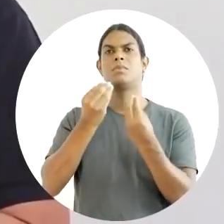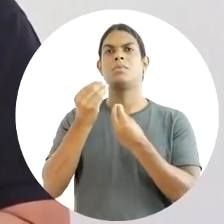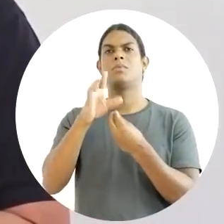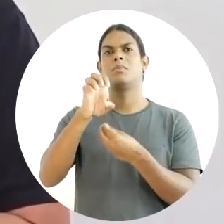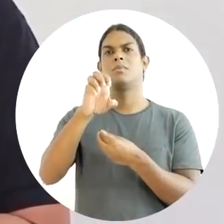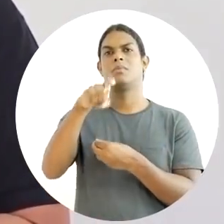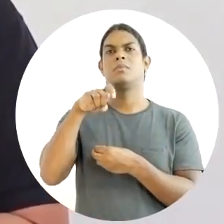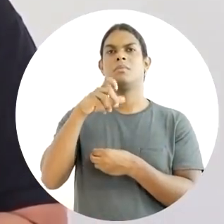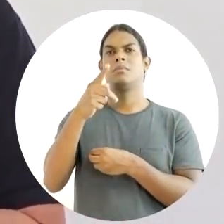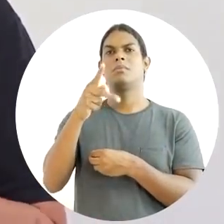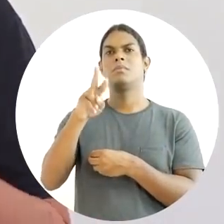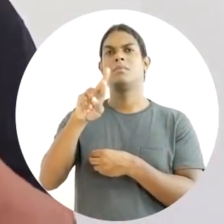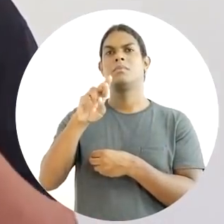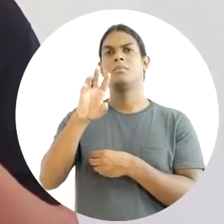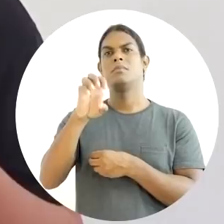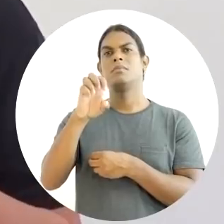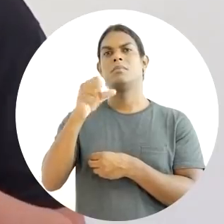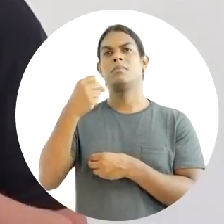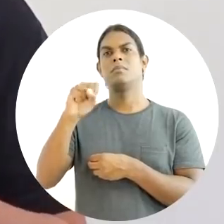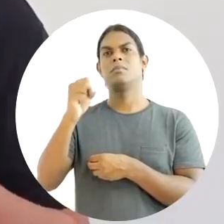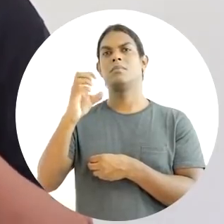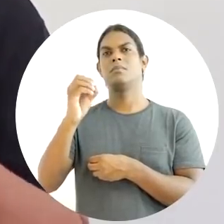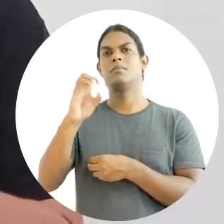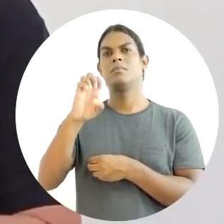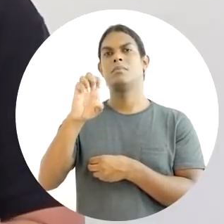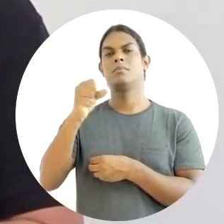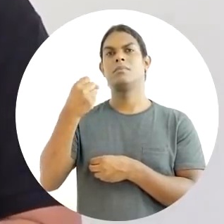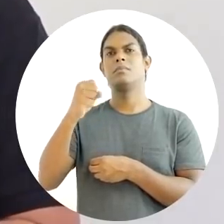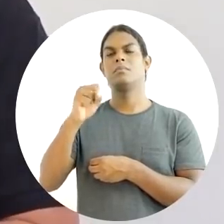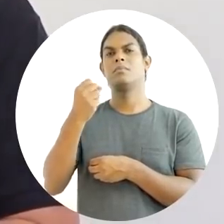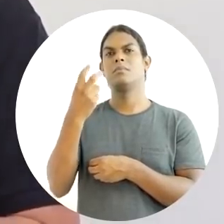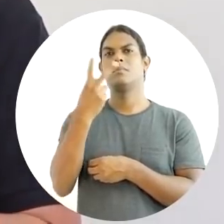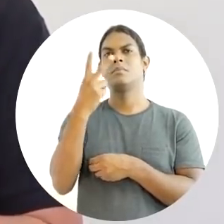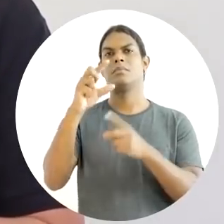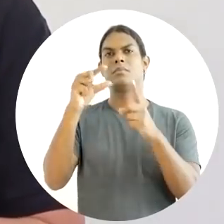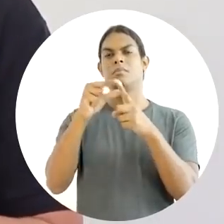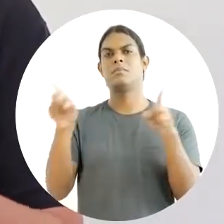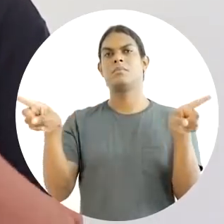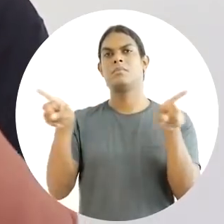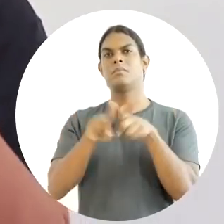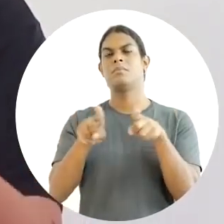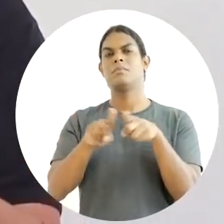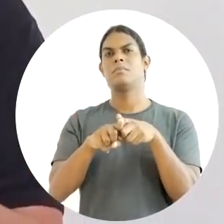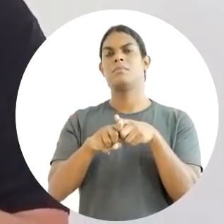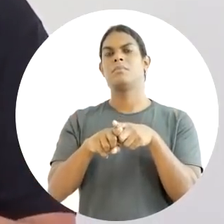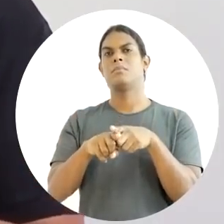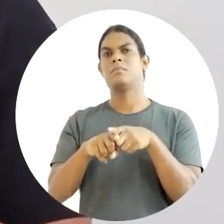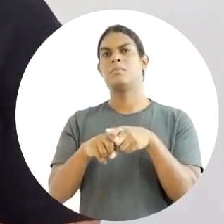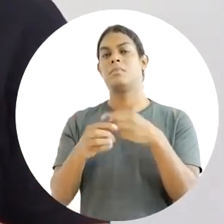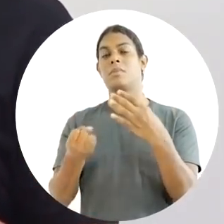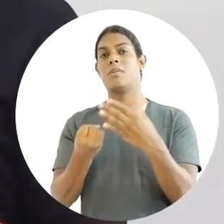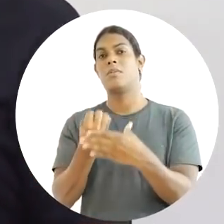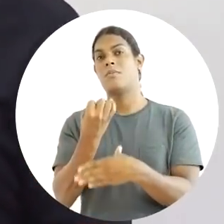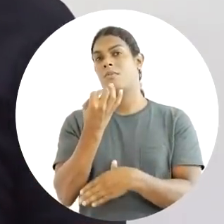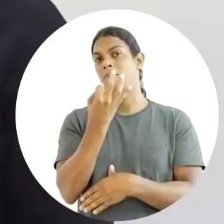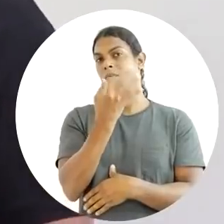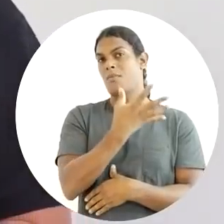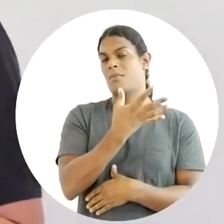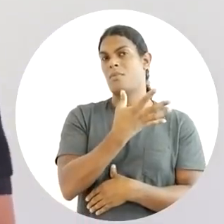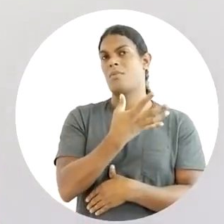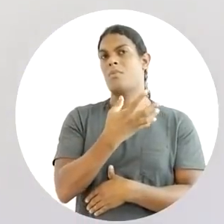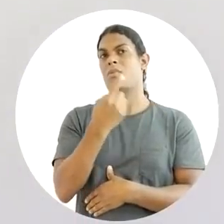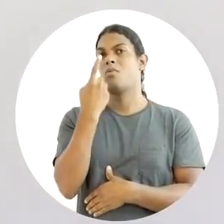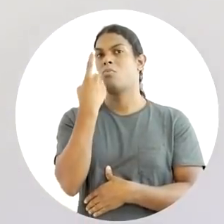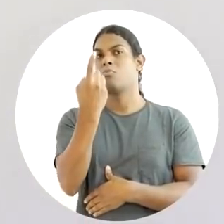expressões, né? São duas palavras que se juntam para poder formar um significado,